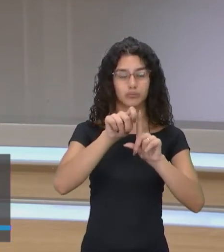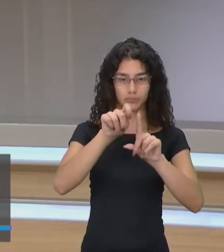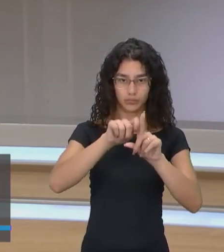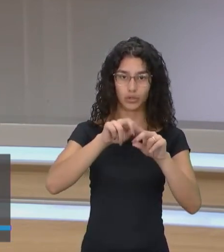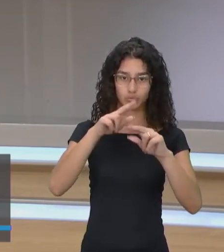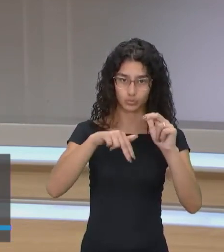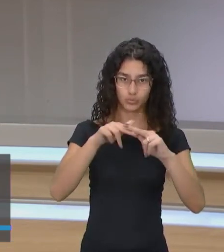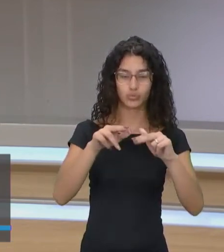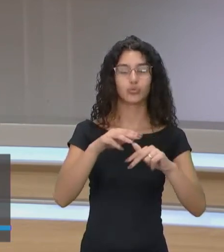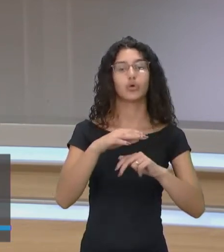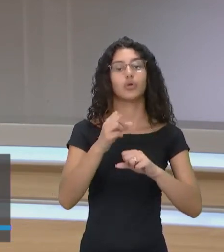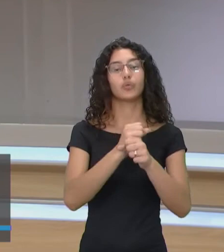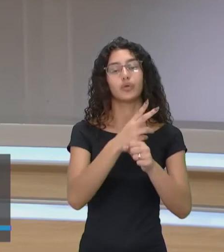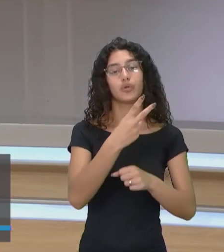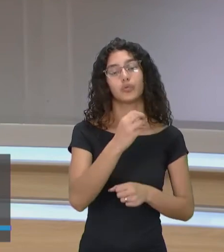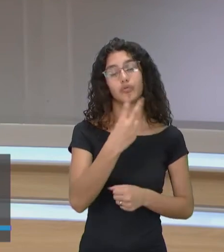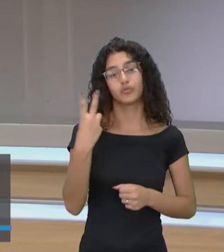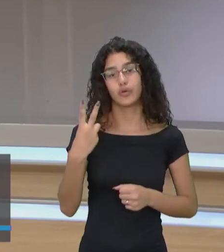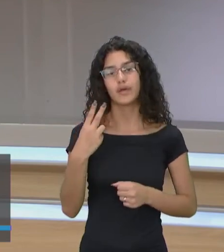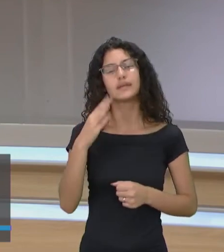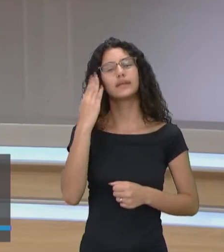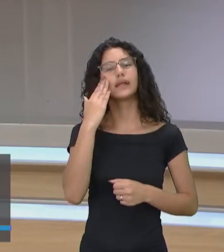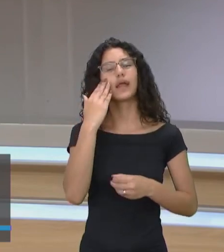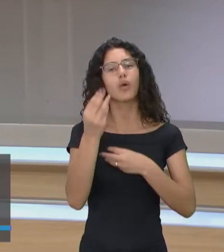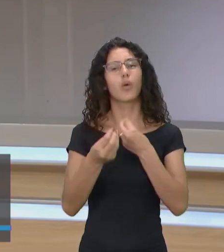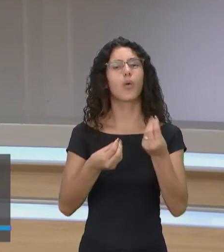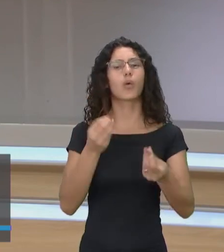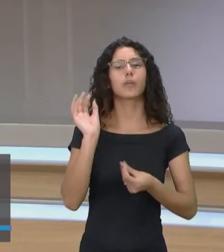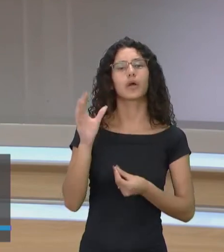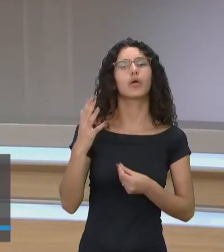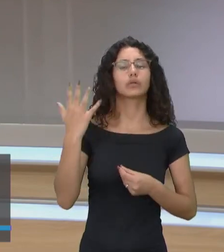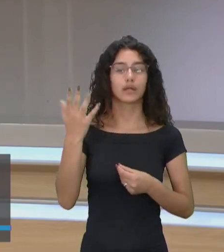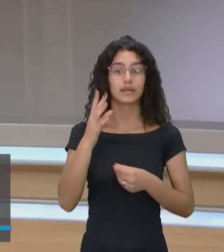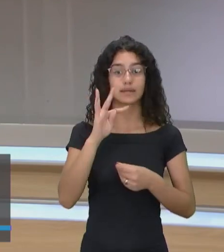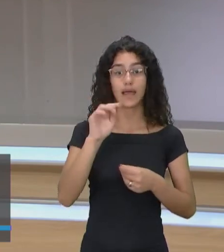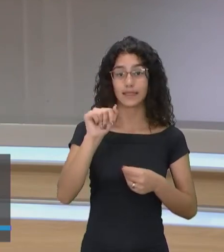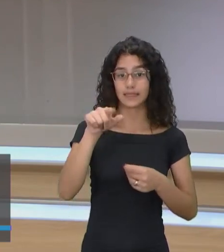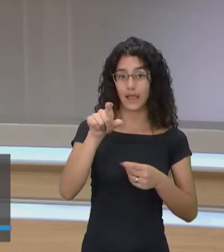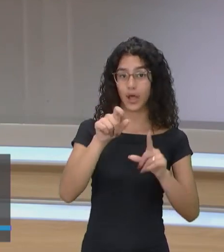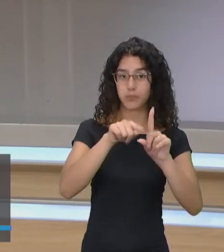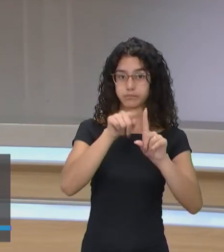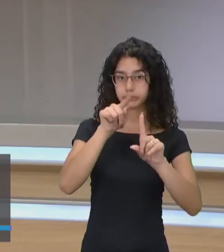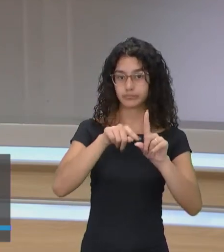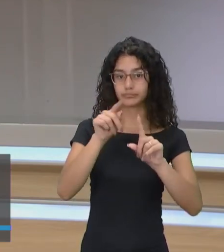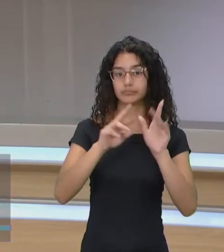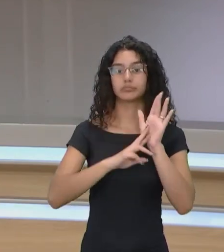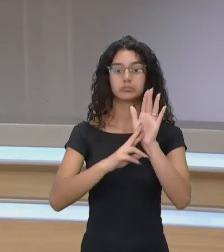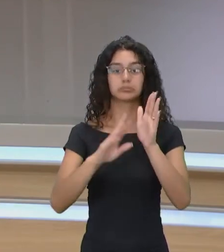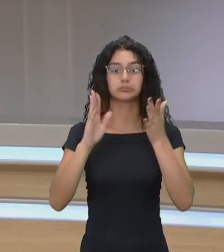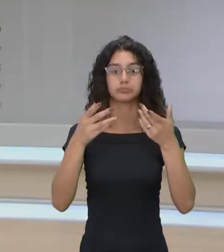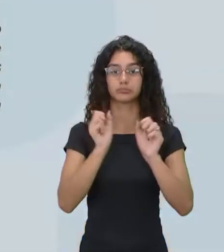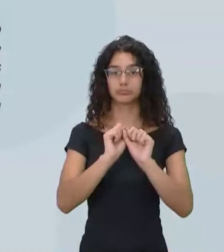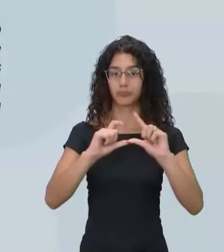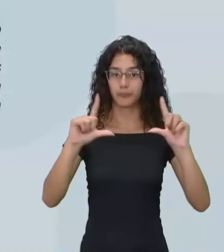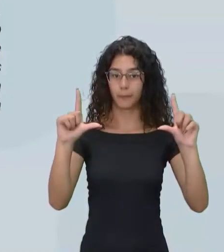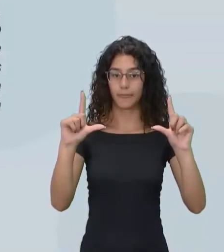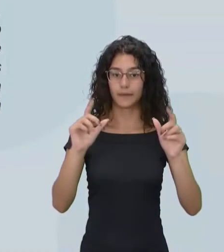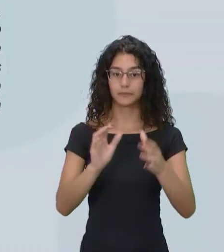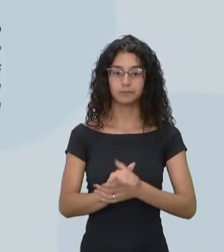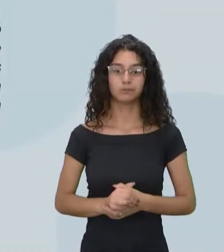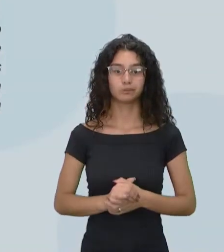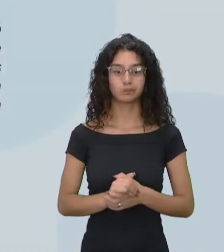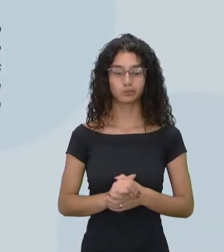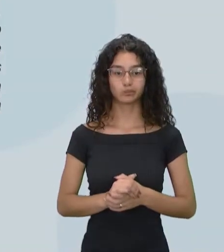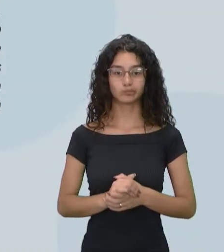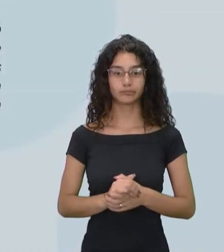pouco a trajetória, a cronologia dessas taxas em si, que é o que está aparecendo agora para vocês nos slides. Por